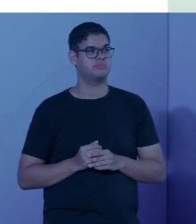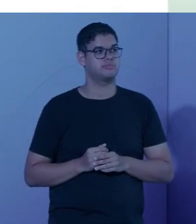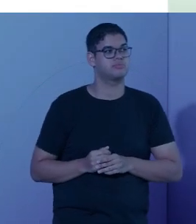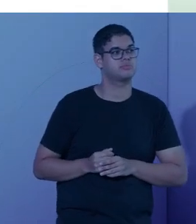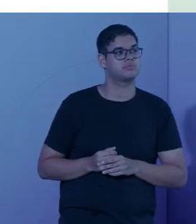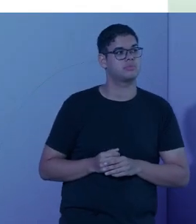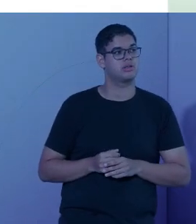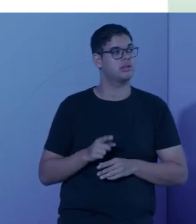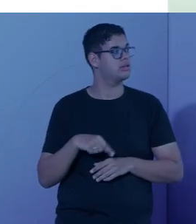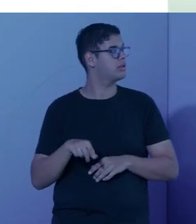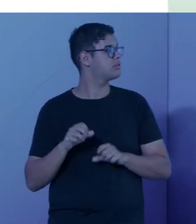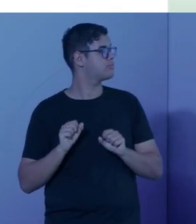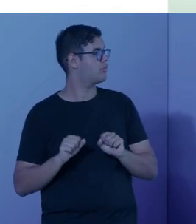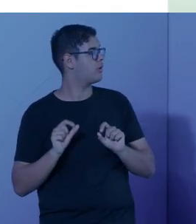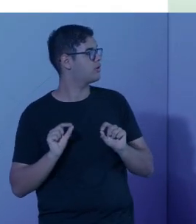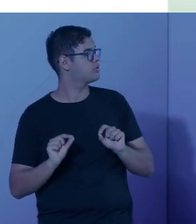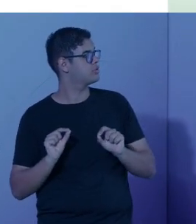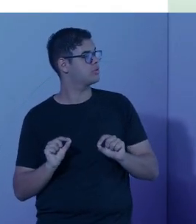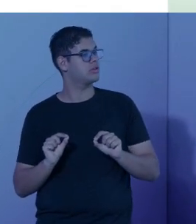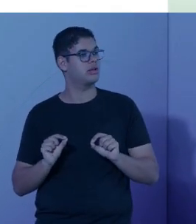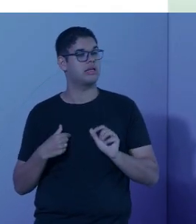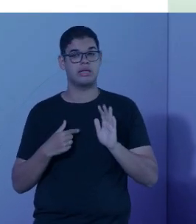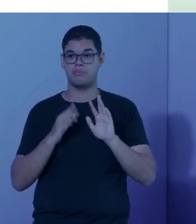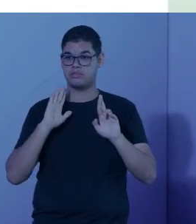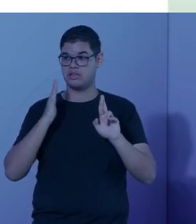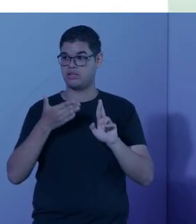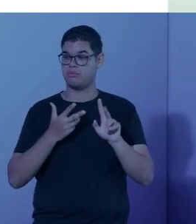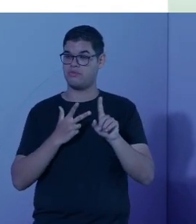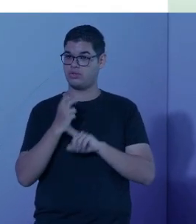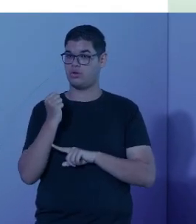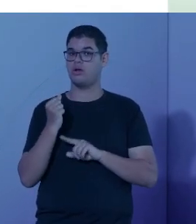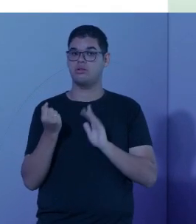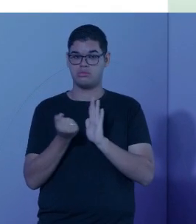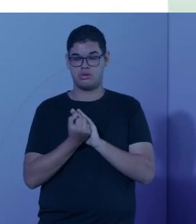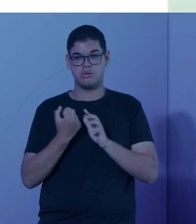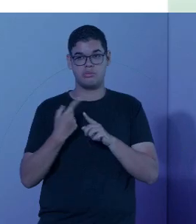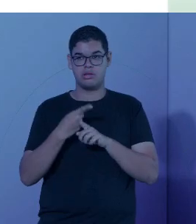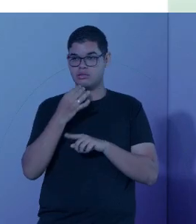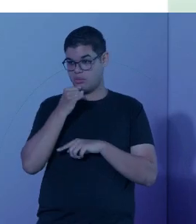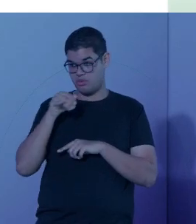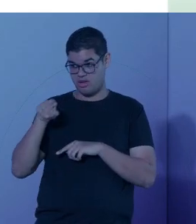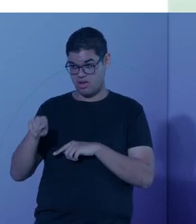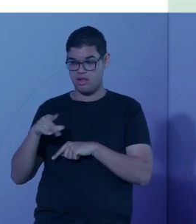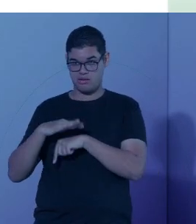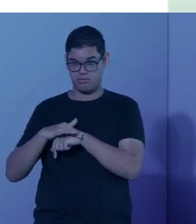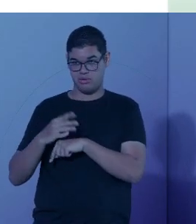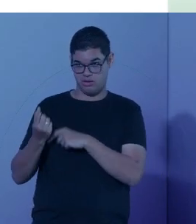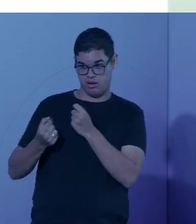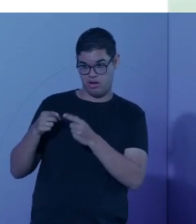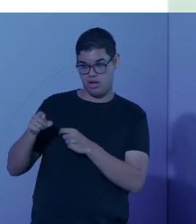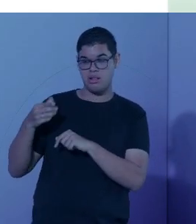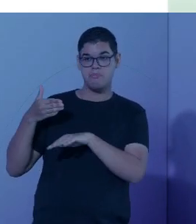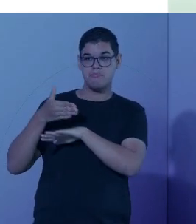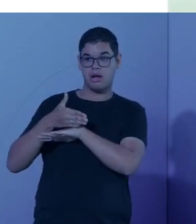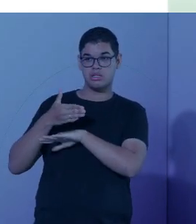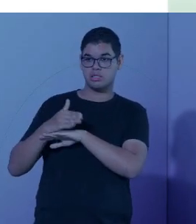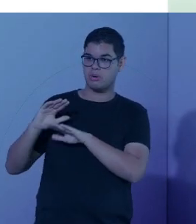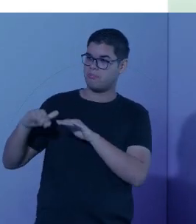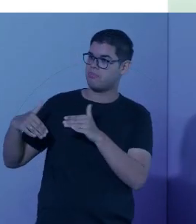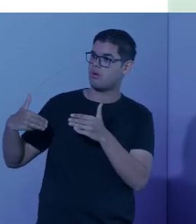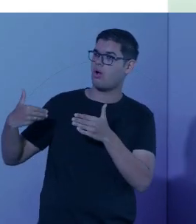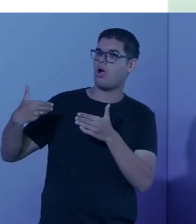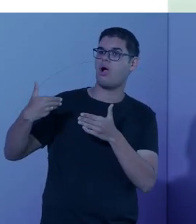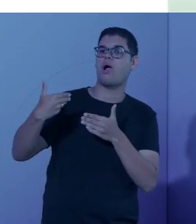eles podem representar vitórias simbólicas, porque o paciente participa do processo todo de incorporação nas consultas públicas e, de alguma